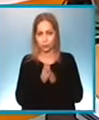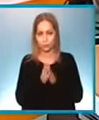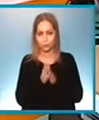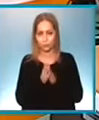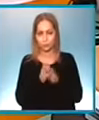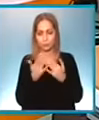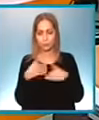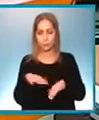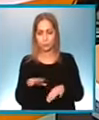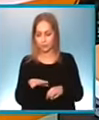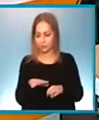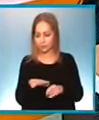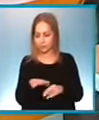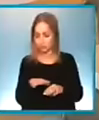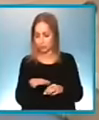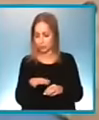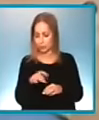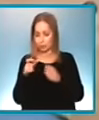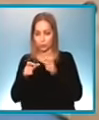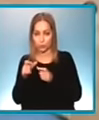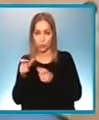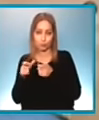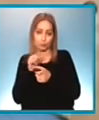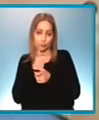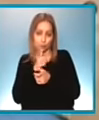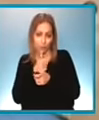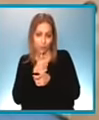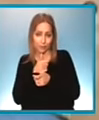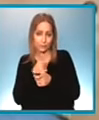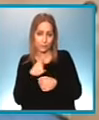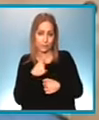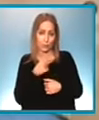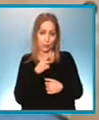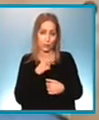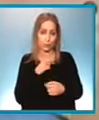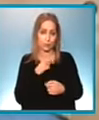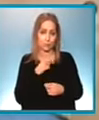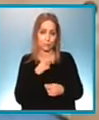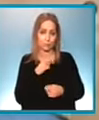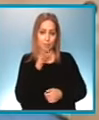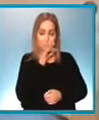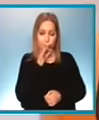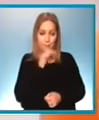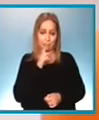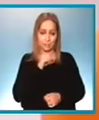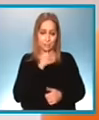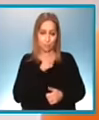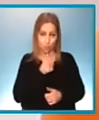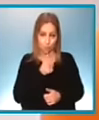os seus mais próximos, eu também, as minhas... familiares, perdeu